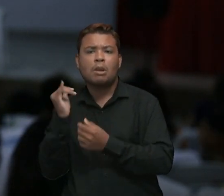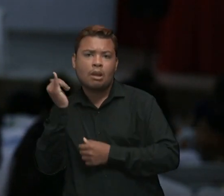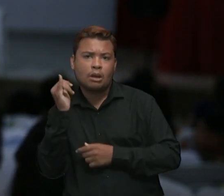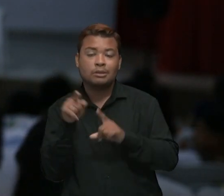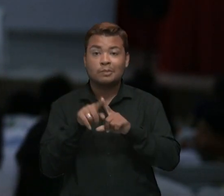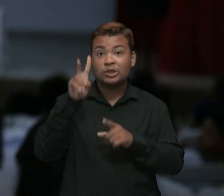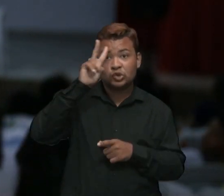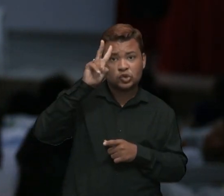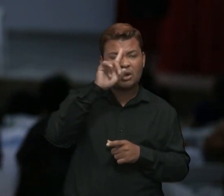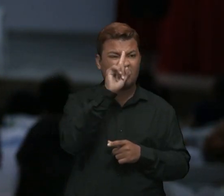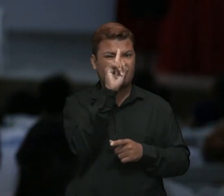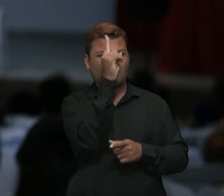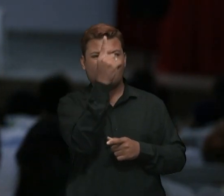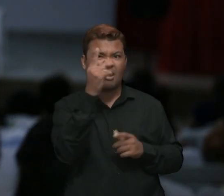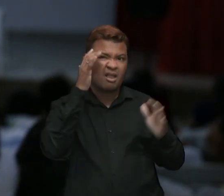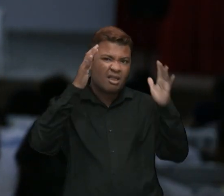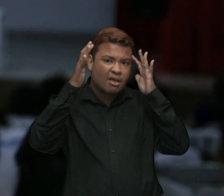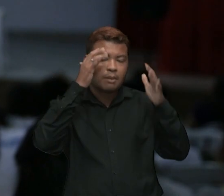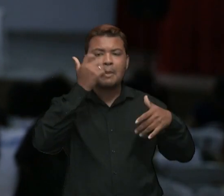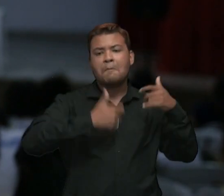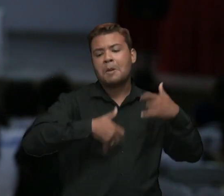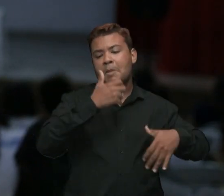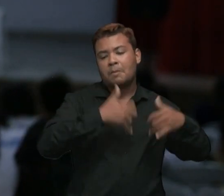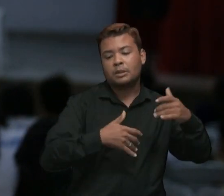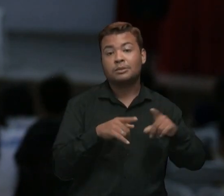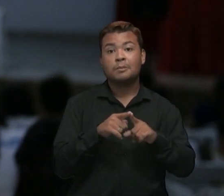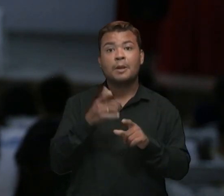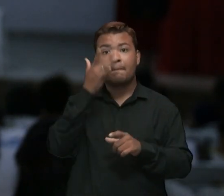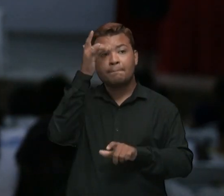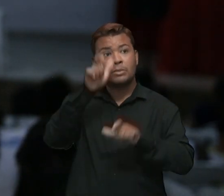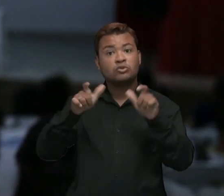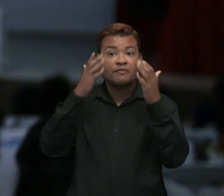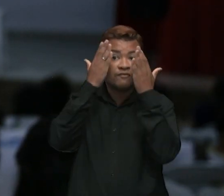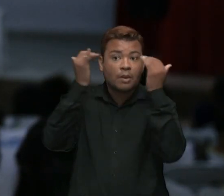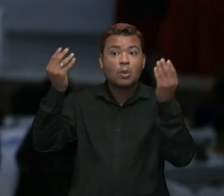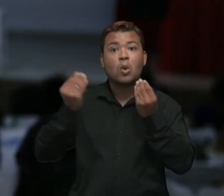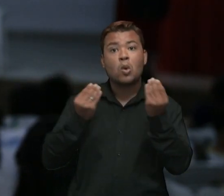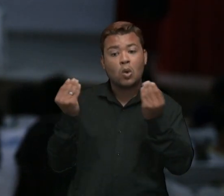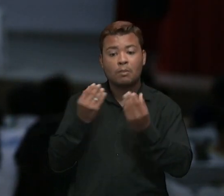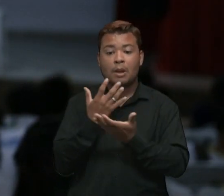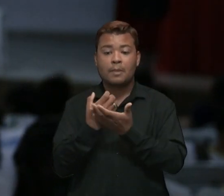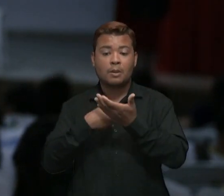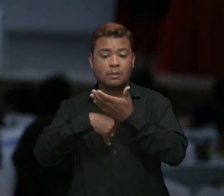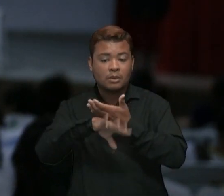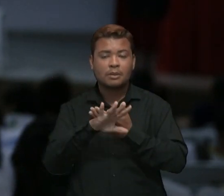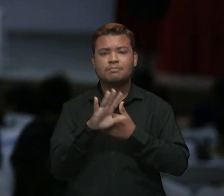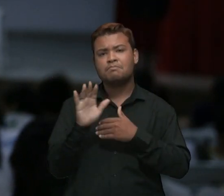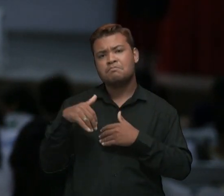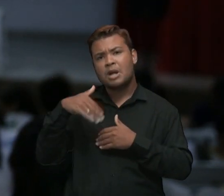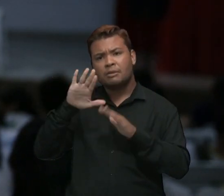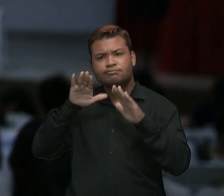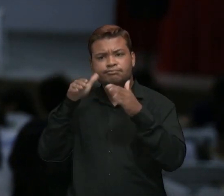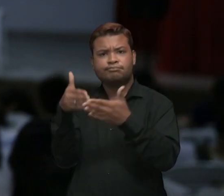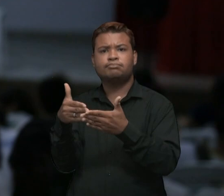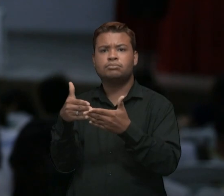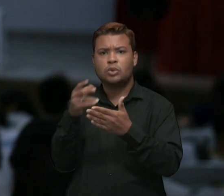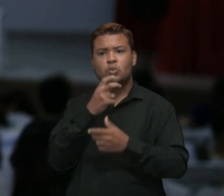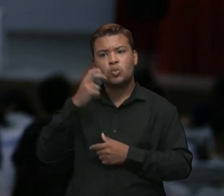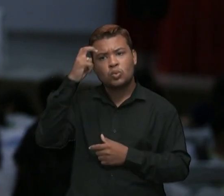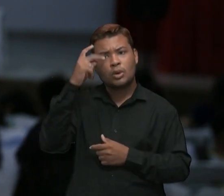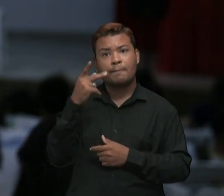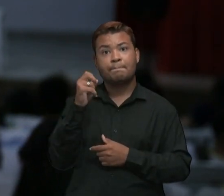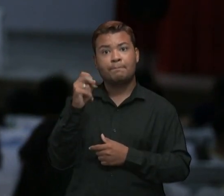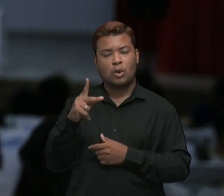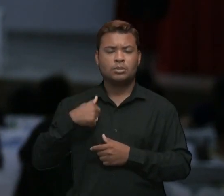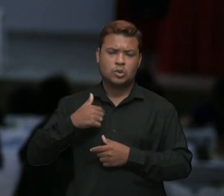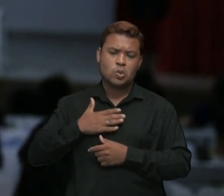ou histórias reais sobre pessoas famosas e tal, assim, conteúdos mais voltados para a cultura pop, essas coisas que eu gosto bastante de escutar,